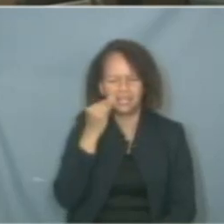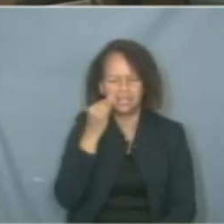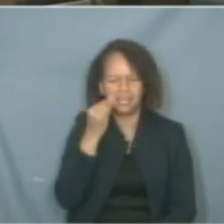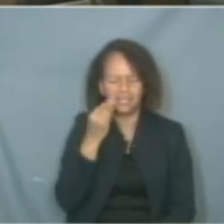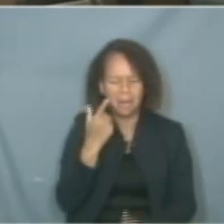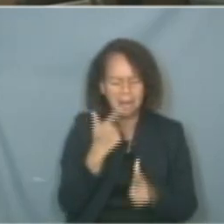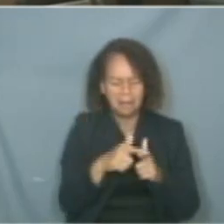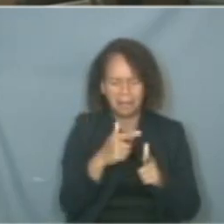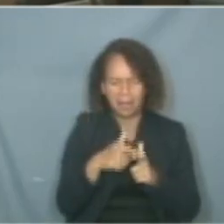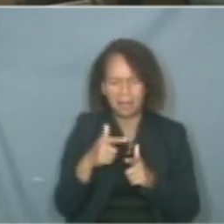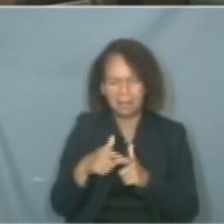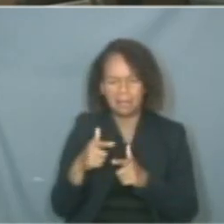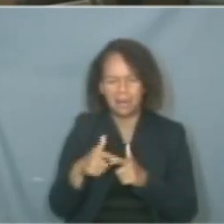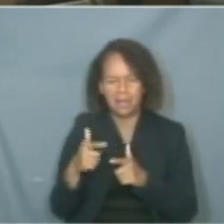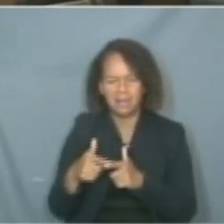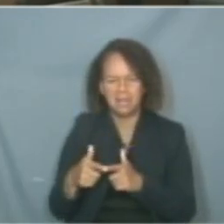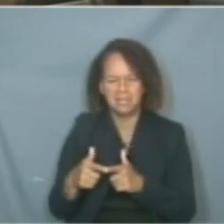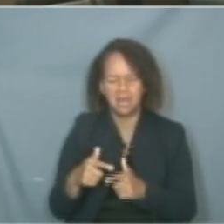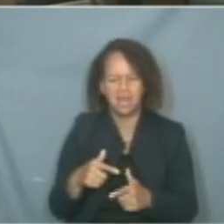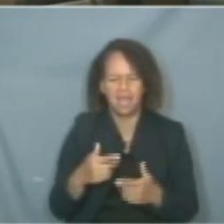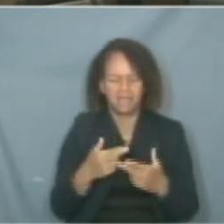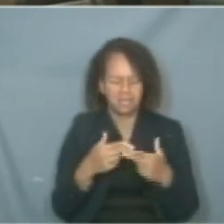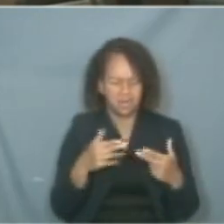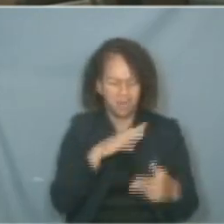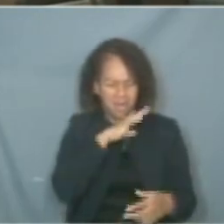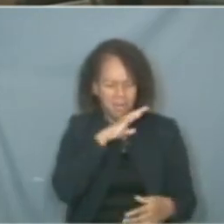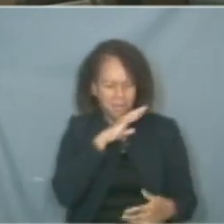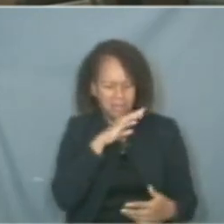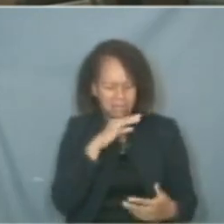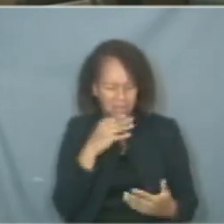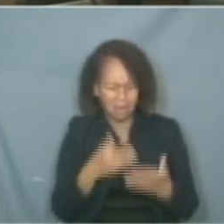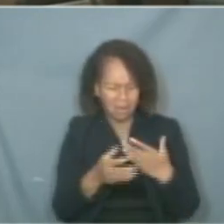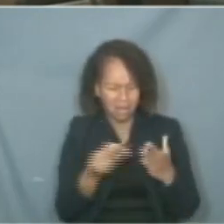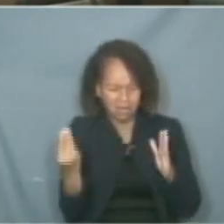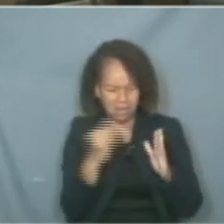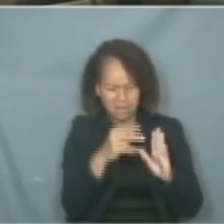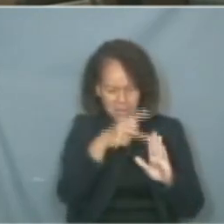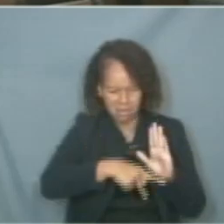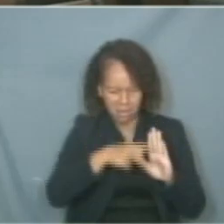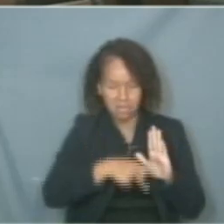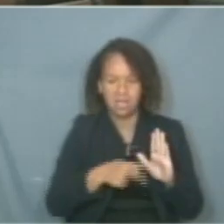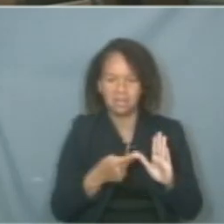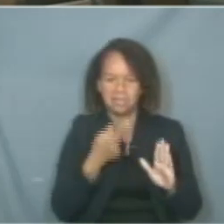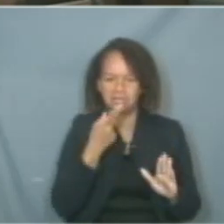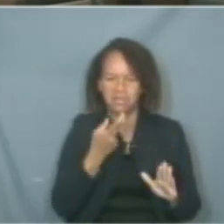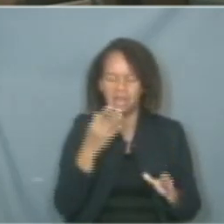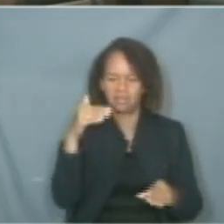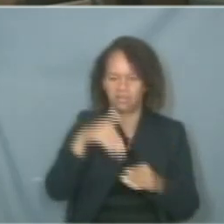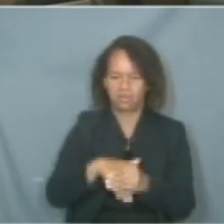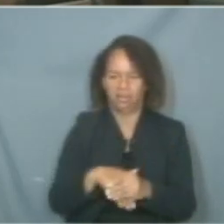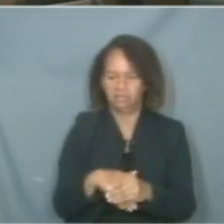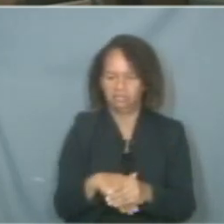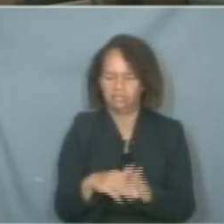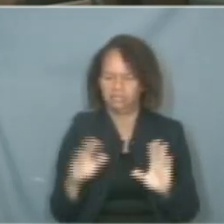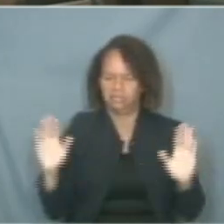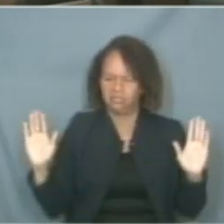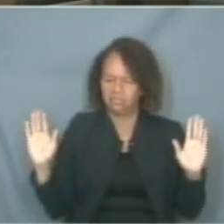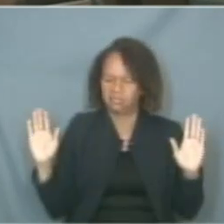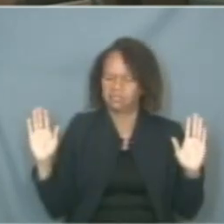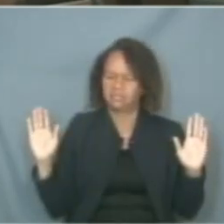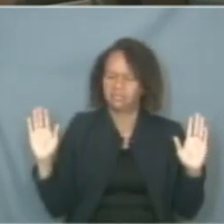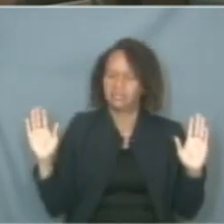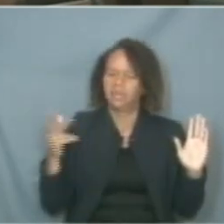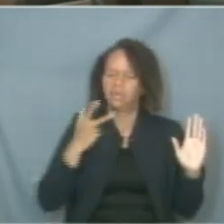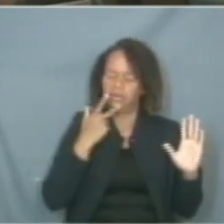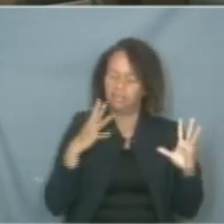um defeito, colocar um gosto ruim, colocar qualquer coisa dentro desse projeto para se dizer que não vai votar, quando se